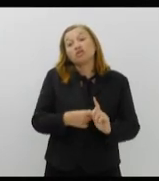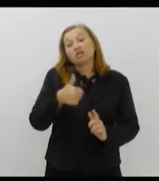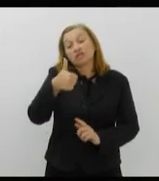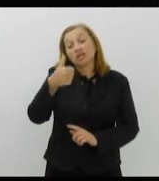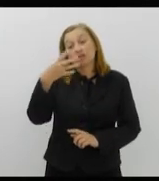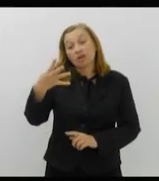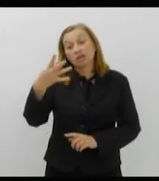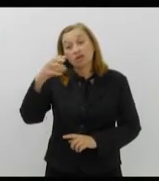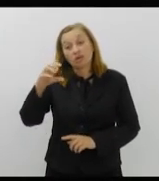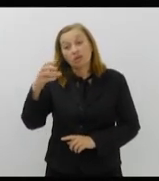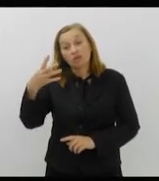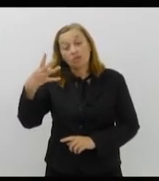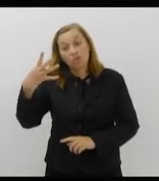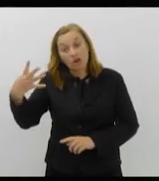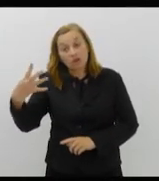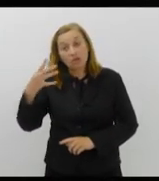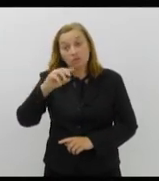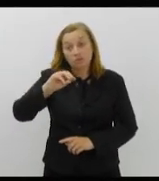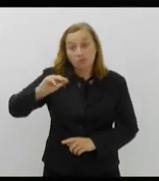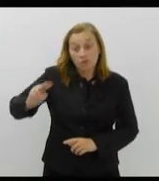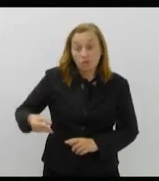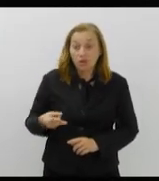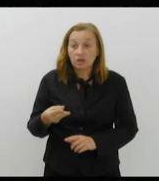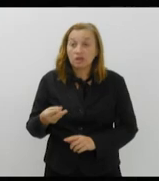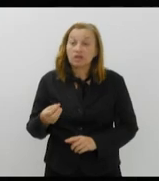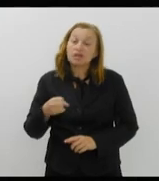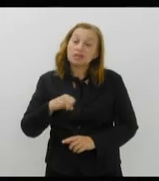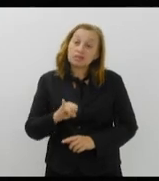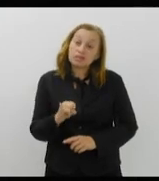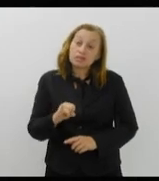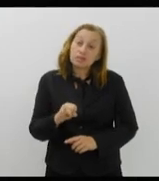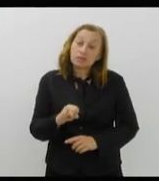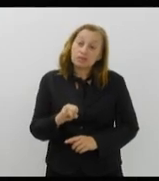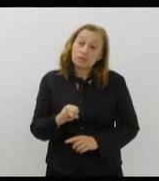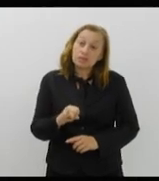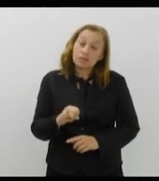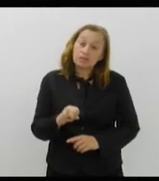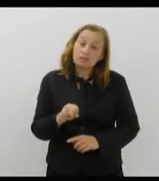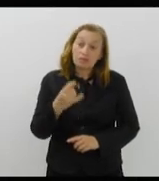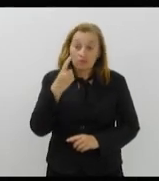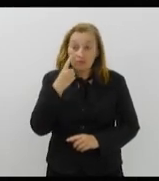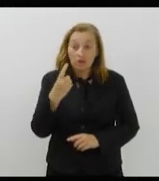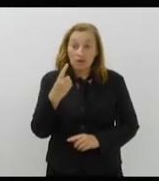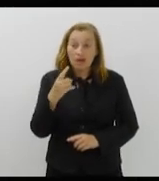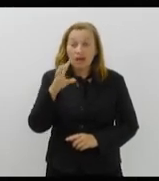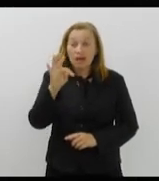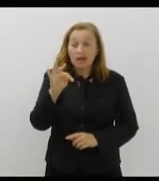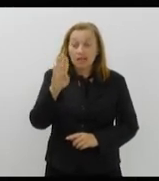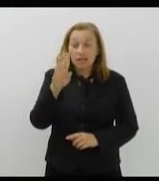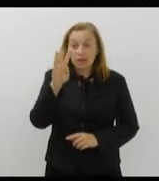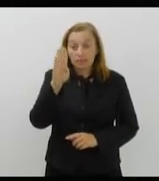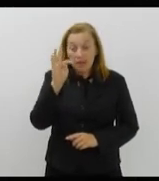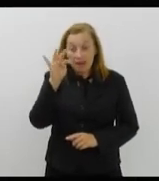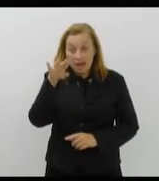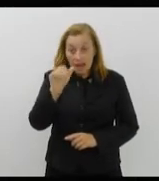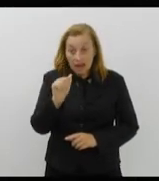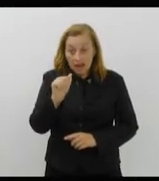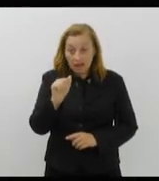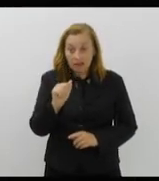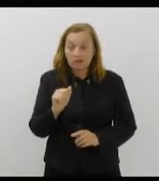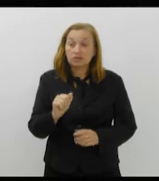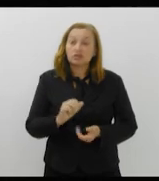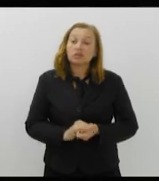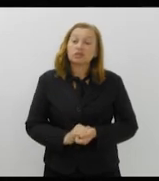bilhões se aplicar ela um desagio existe uma tabela de desagio lá no Tesouro Nacional mesmo que se um